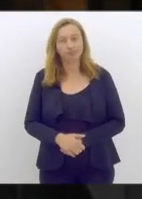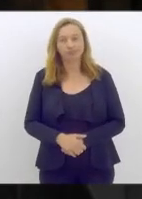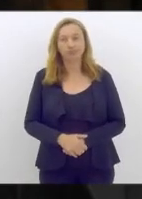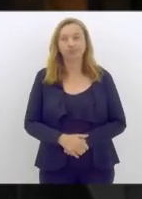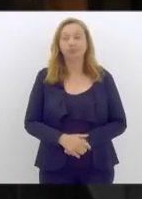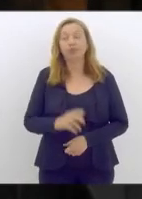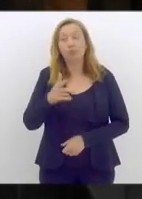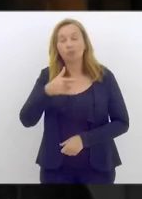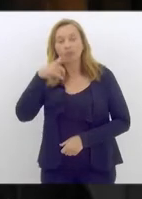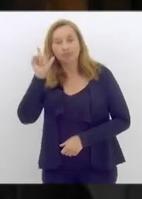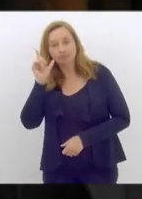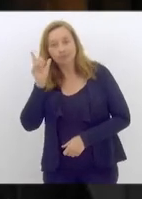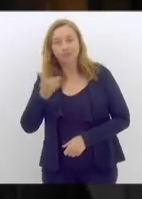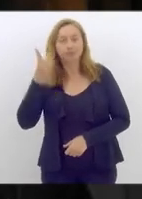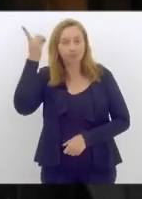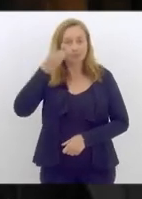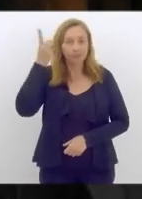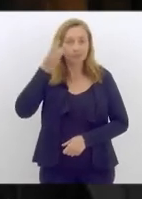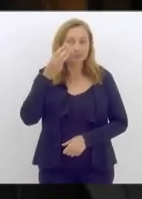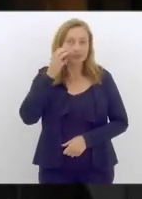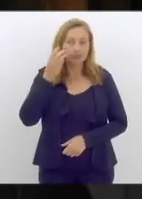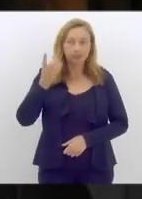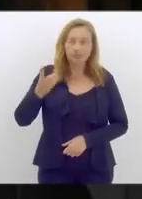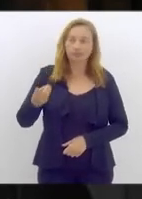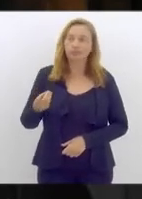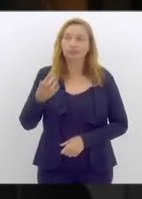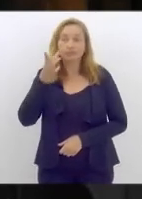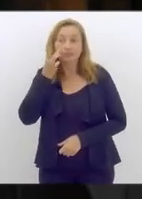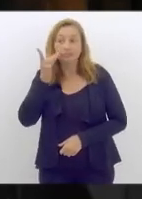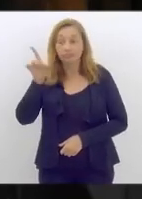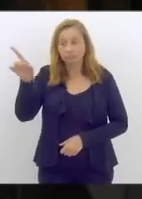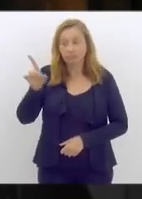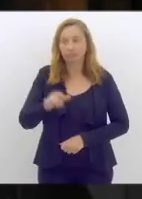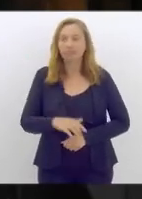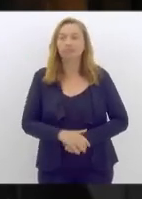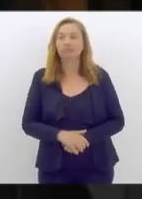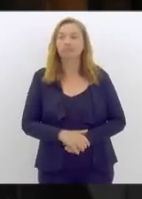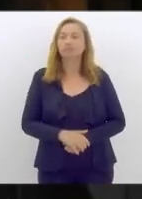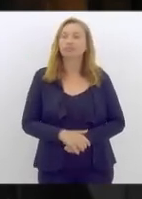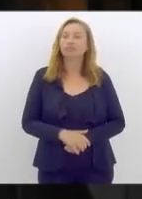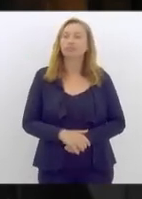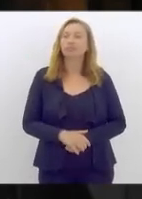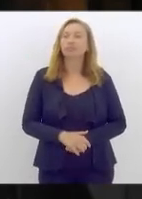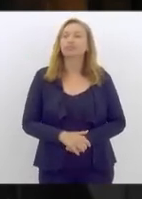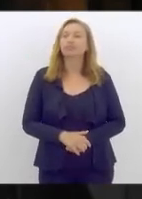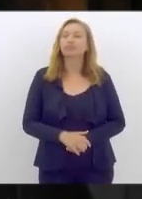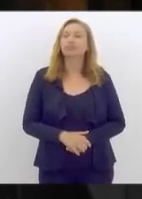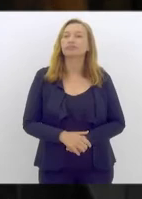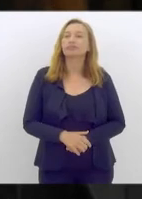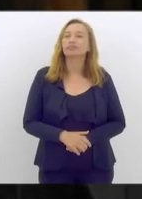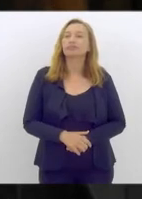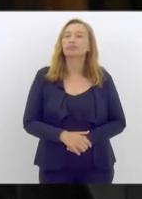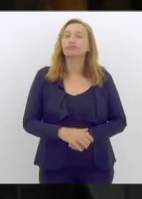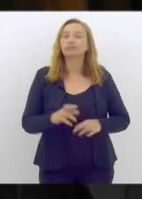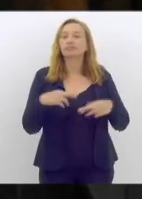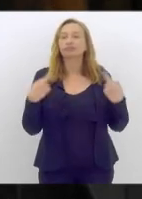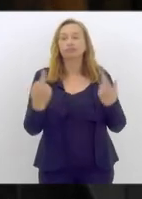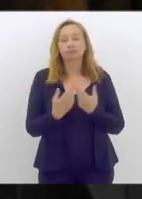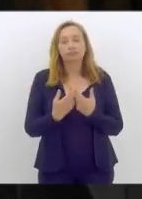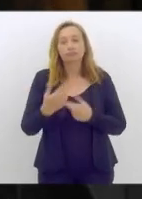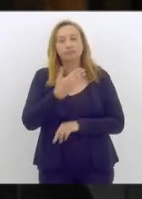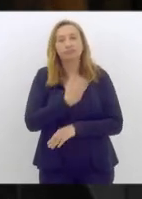ontem Deputado valdec esteve presente fizemos uma audiência